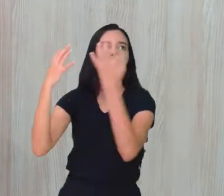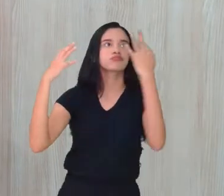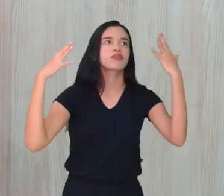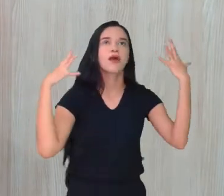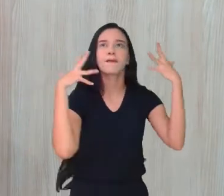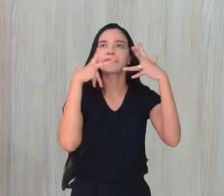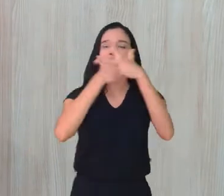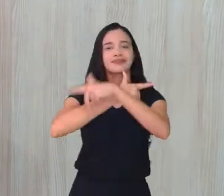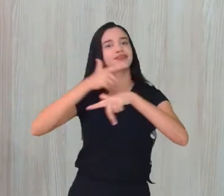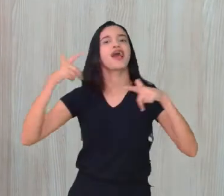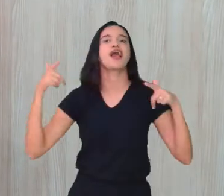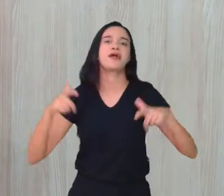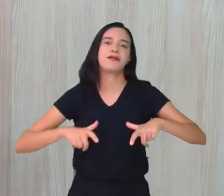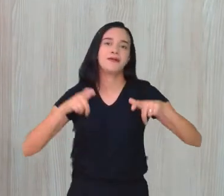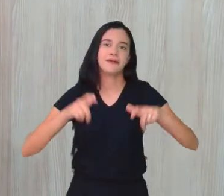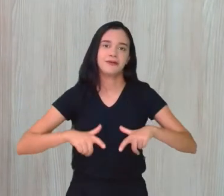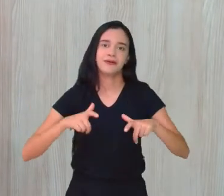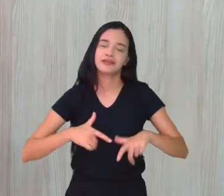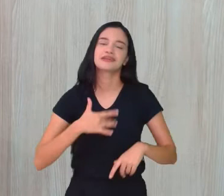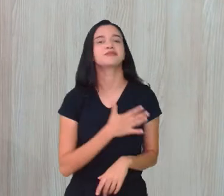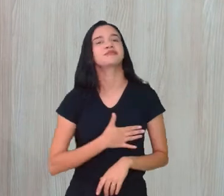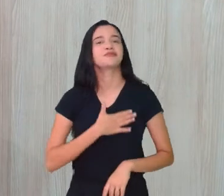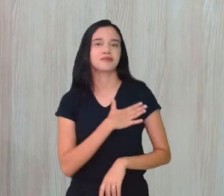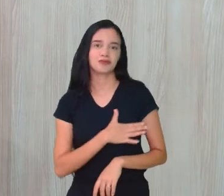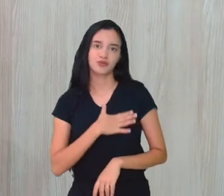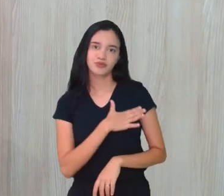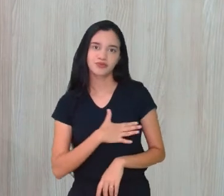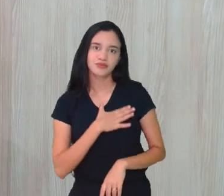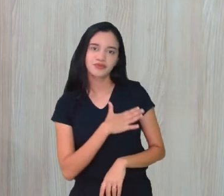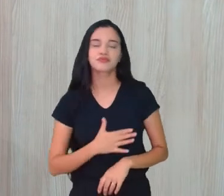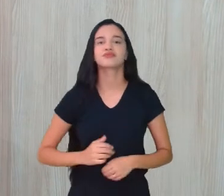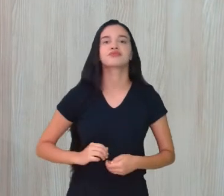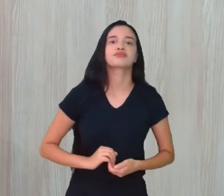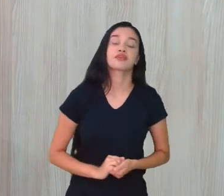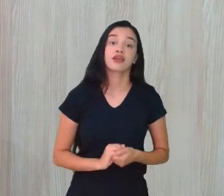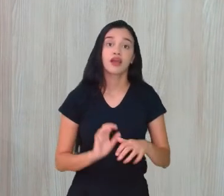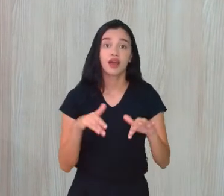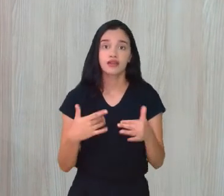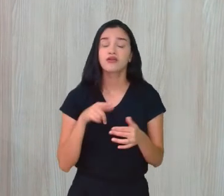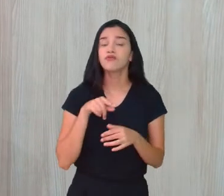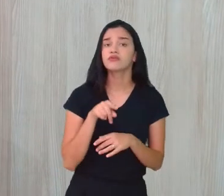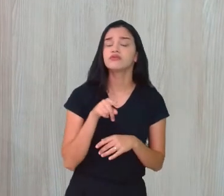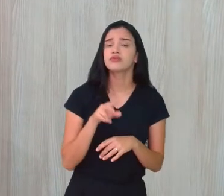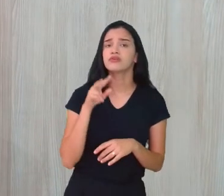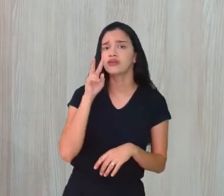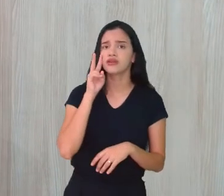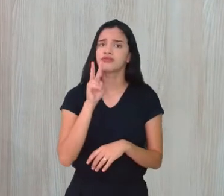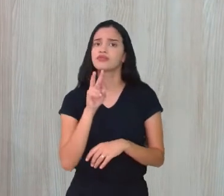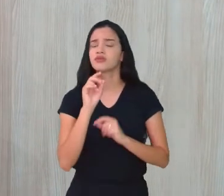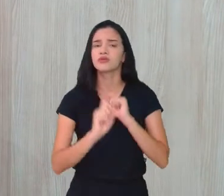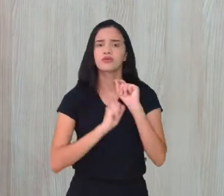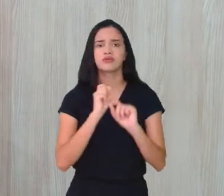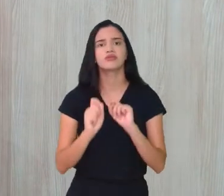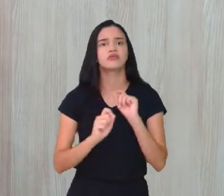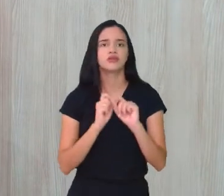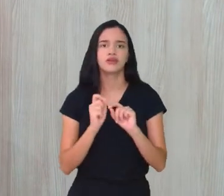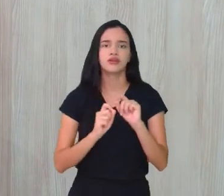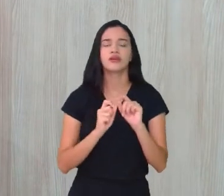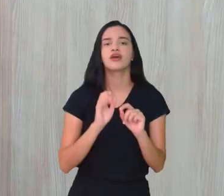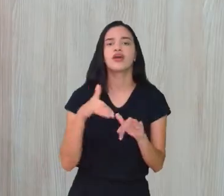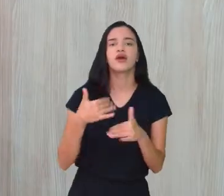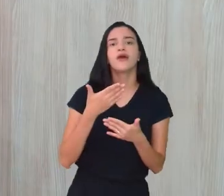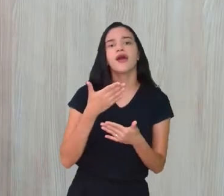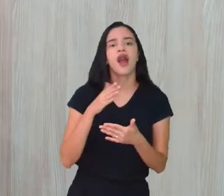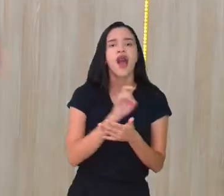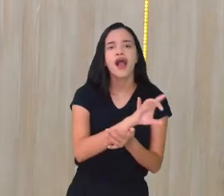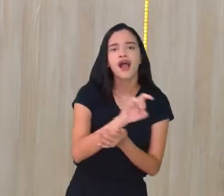boa. É um lugar que eu gosto. É, com terra boa, viu? Então, ou seja, você vê que vai partir do princípio, né, de